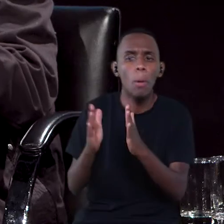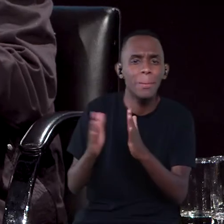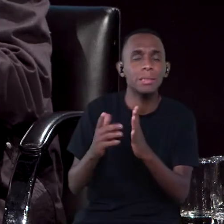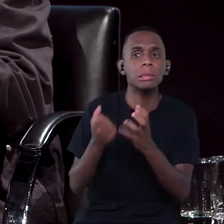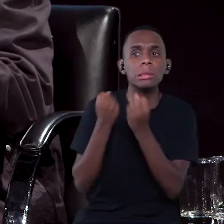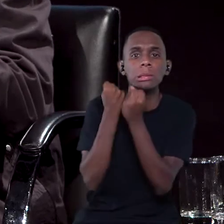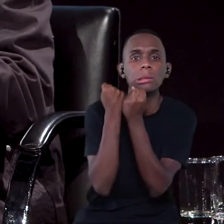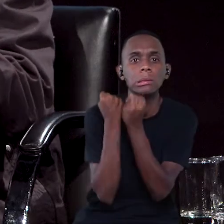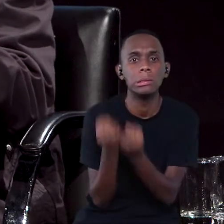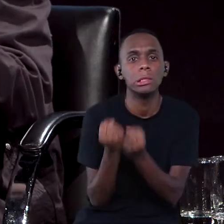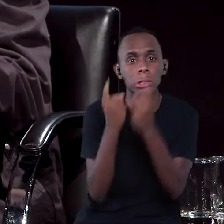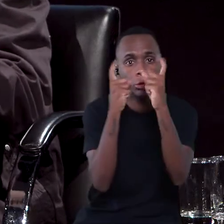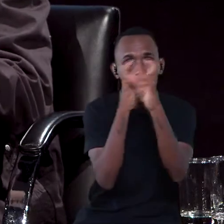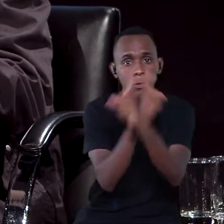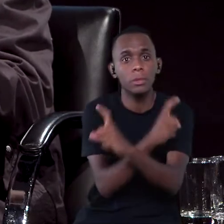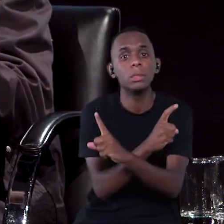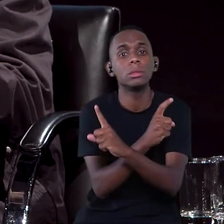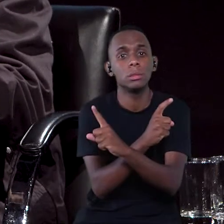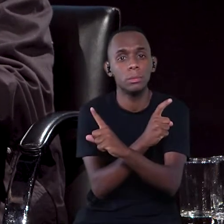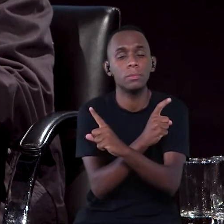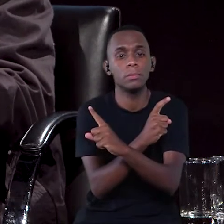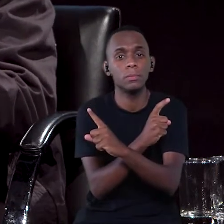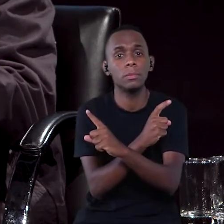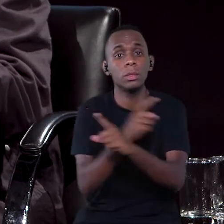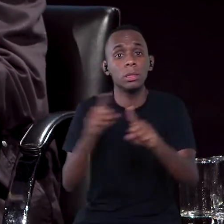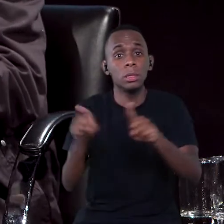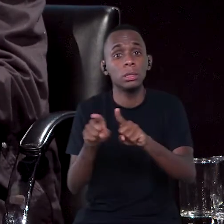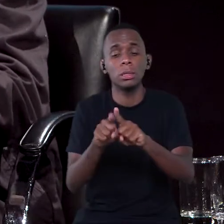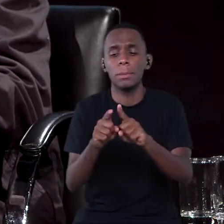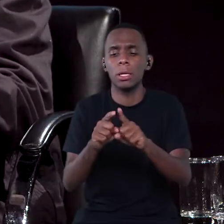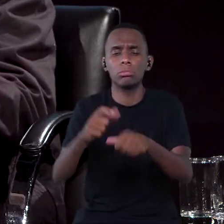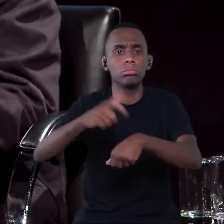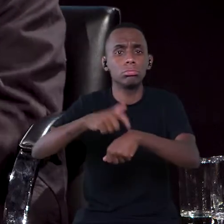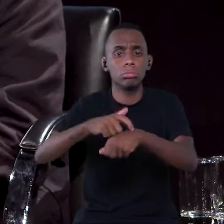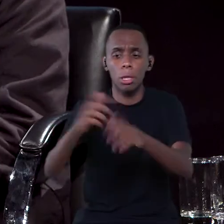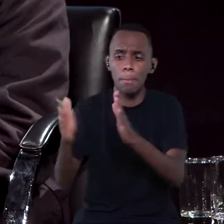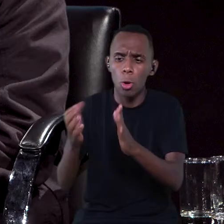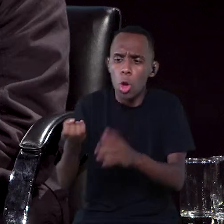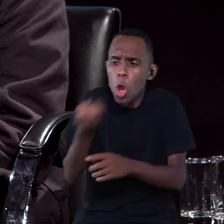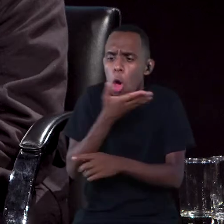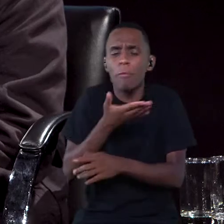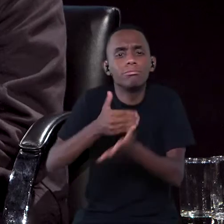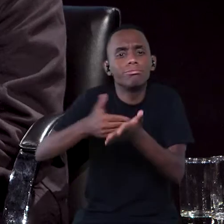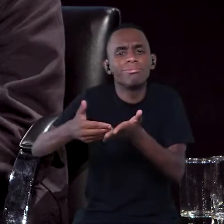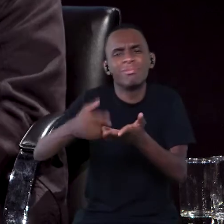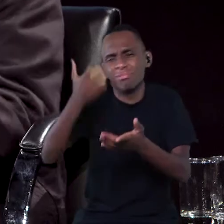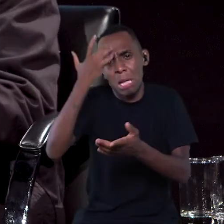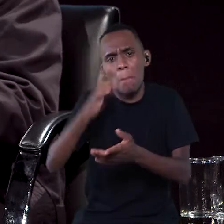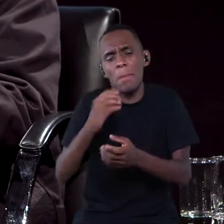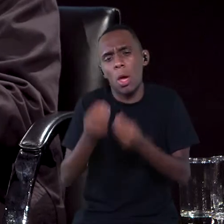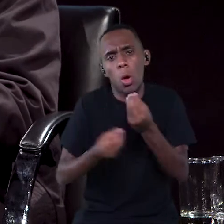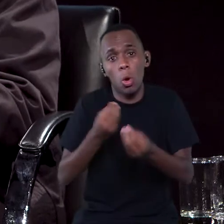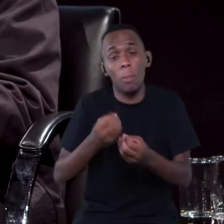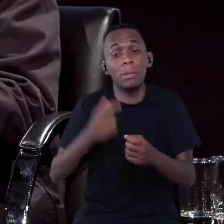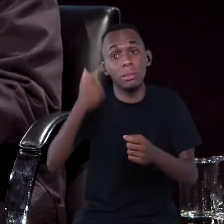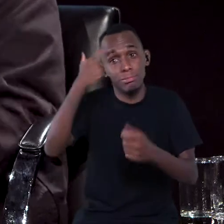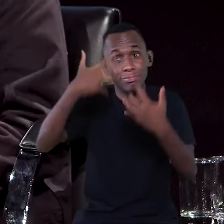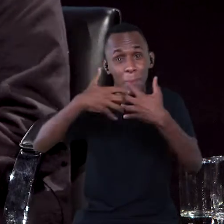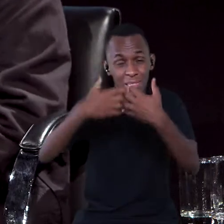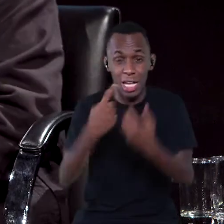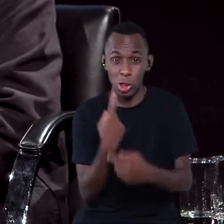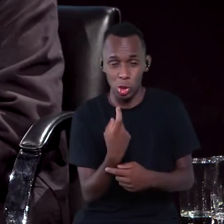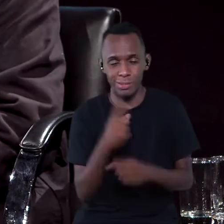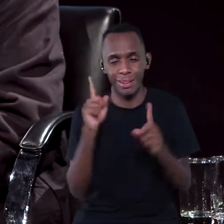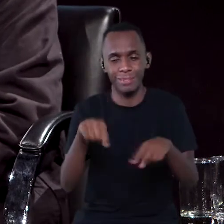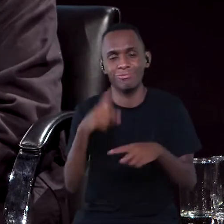período pesado, mas com marcas de decadência, e um tempo novo para começar, que a gente não sabia o que era. Então, pensar esse período sozinho